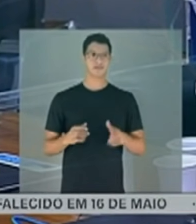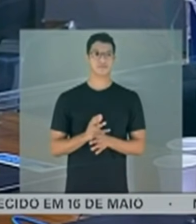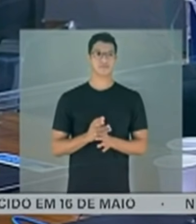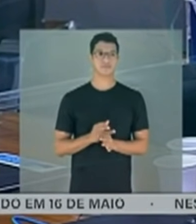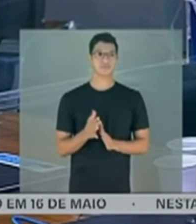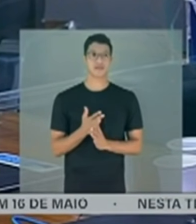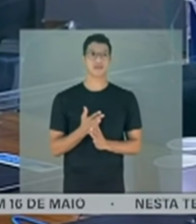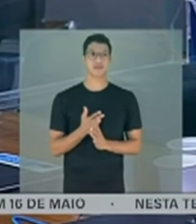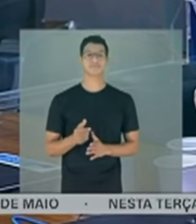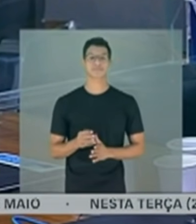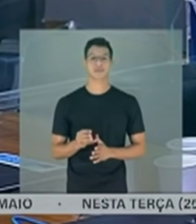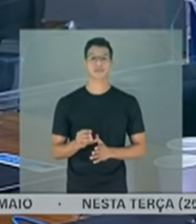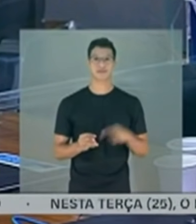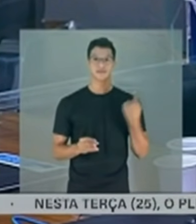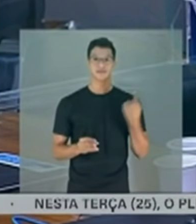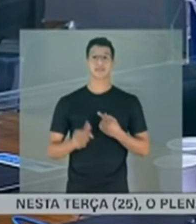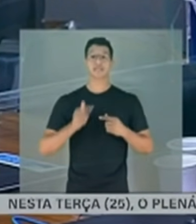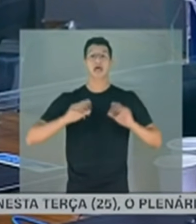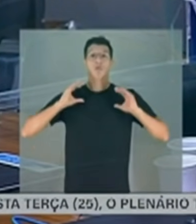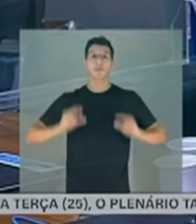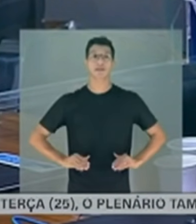da República, tenha decência,